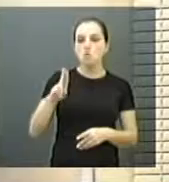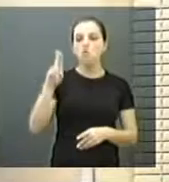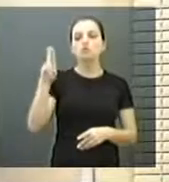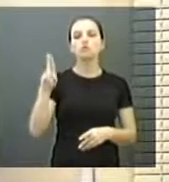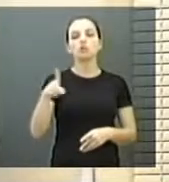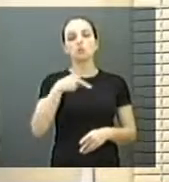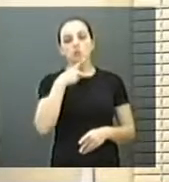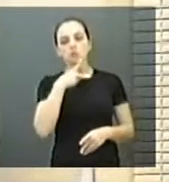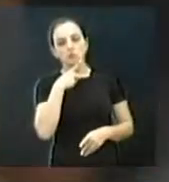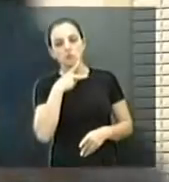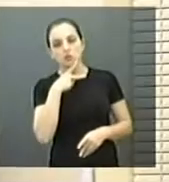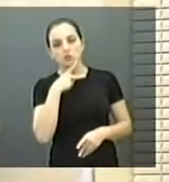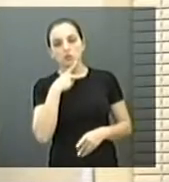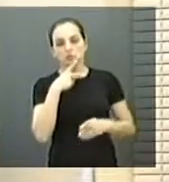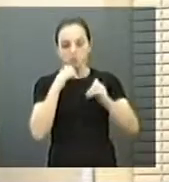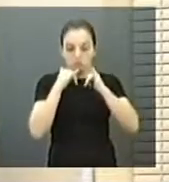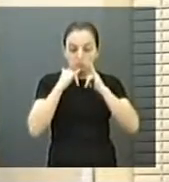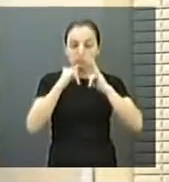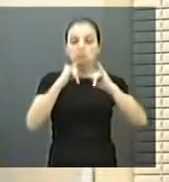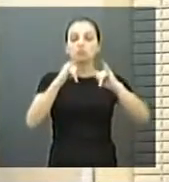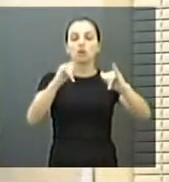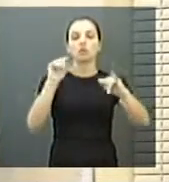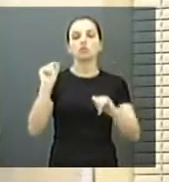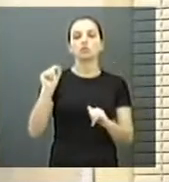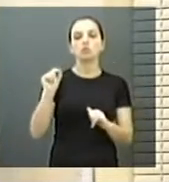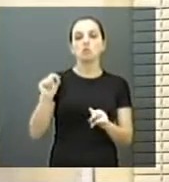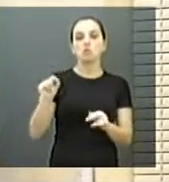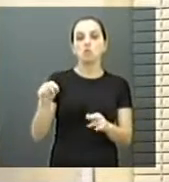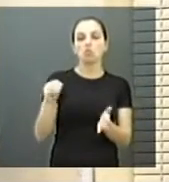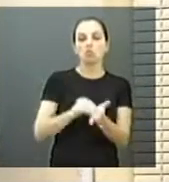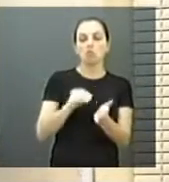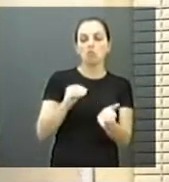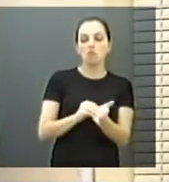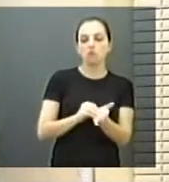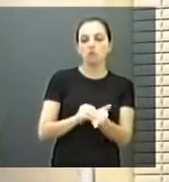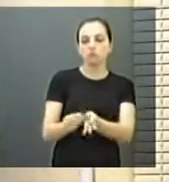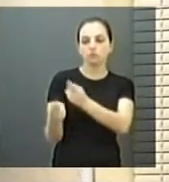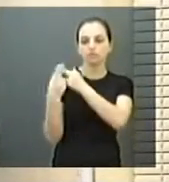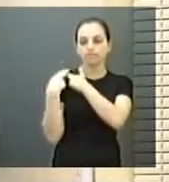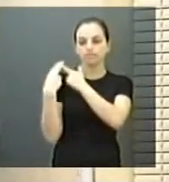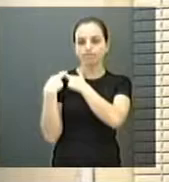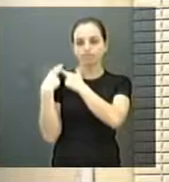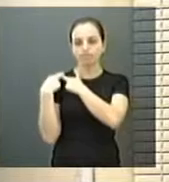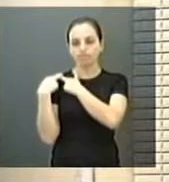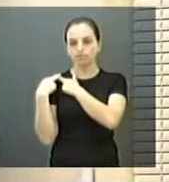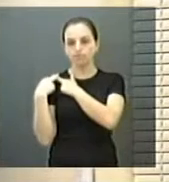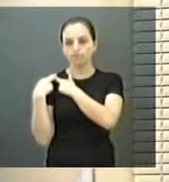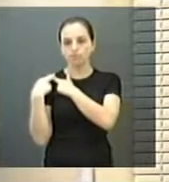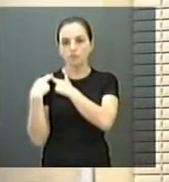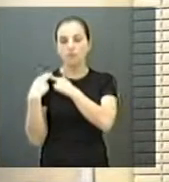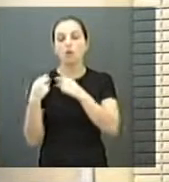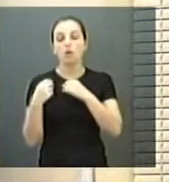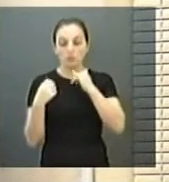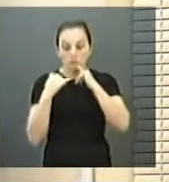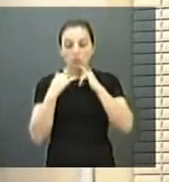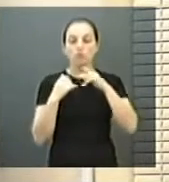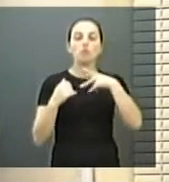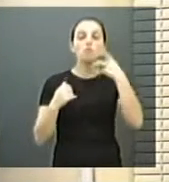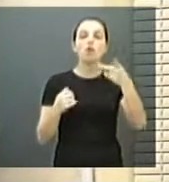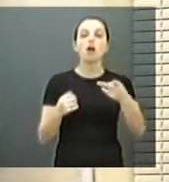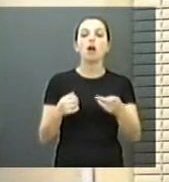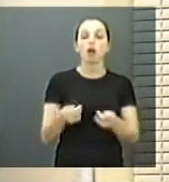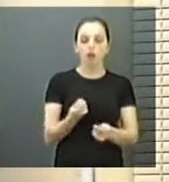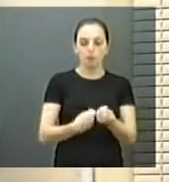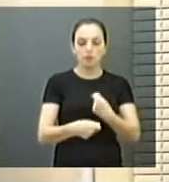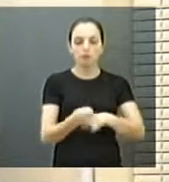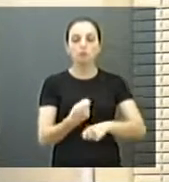politicamente para divulgar isso sem responsabilidade. Eu posso dizer para essa administração que eu tenho